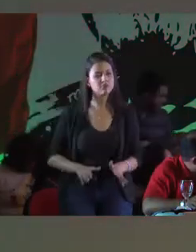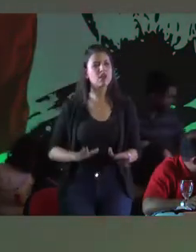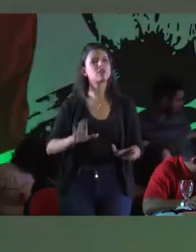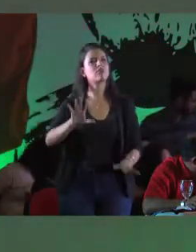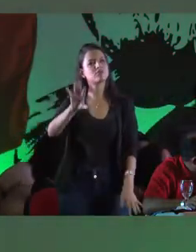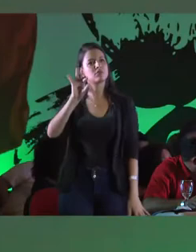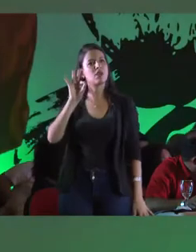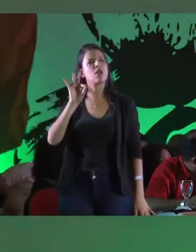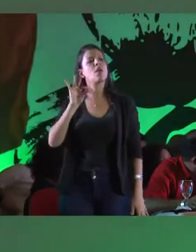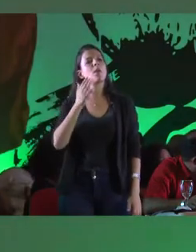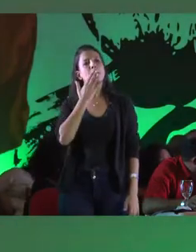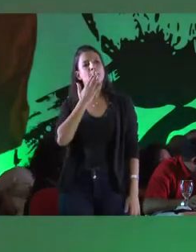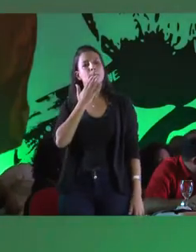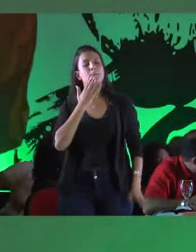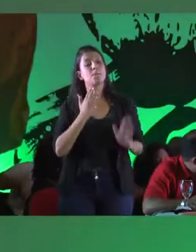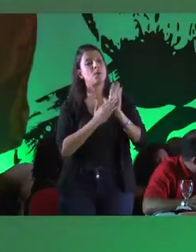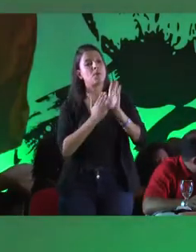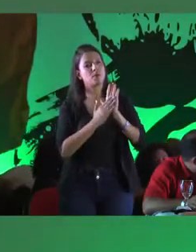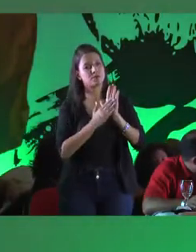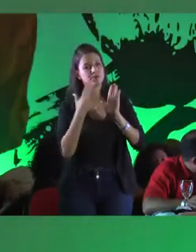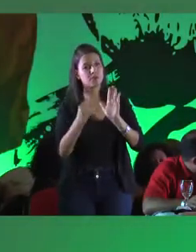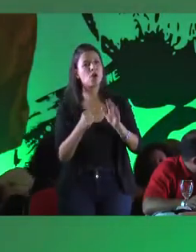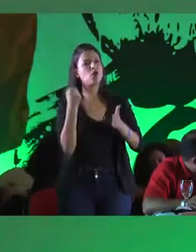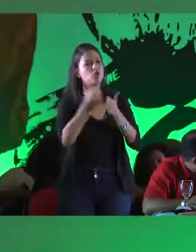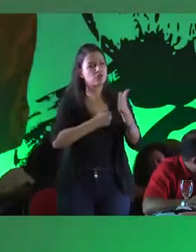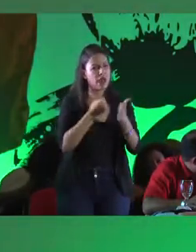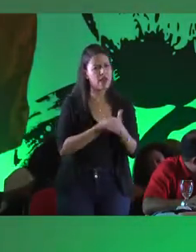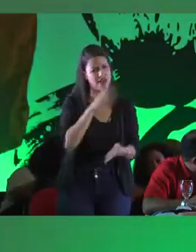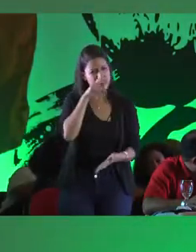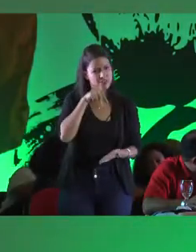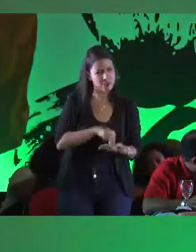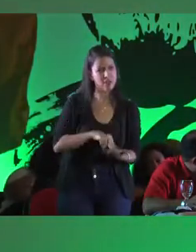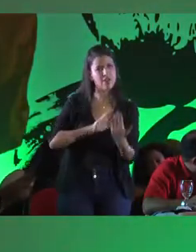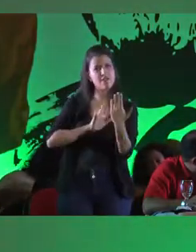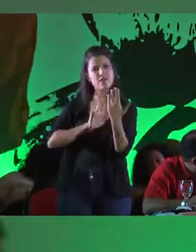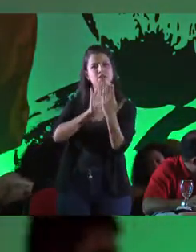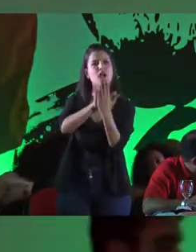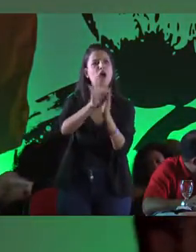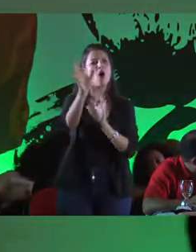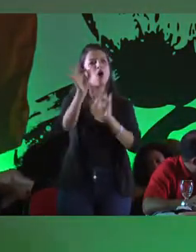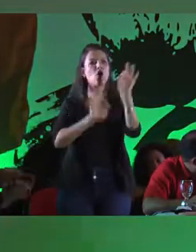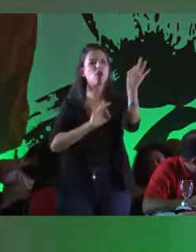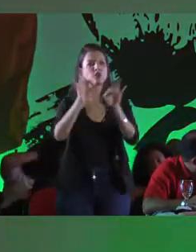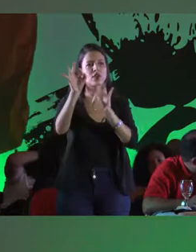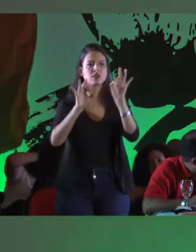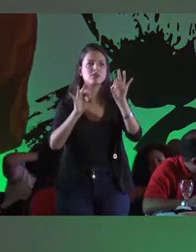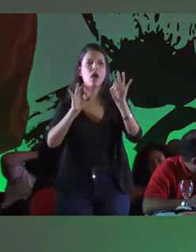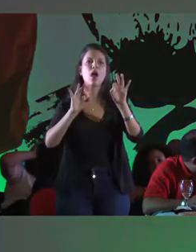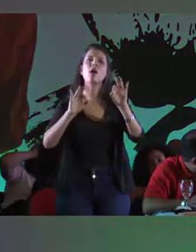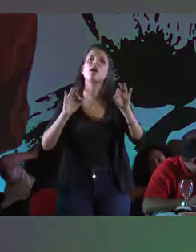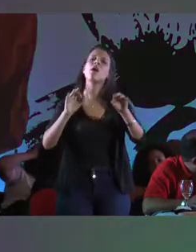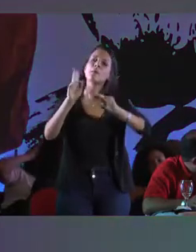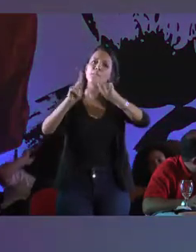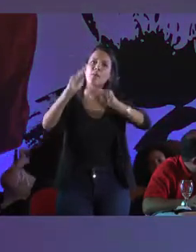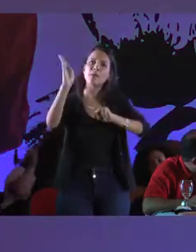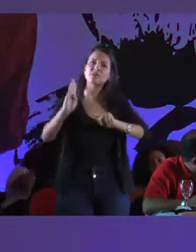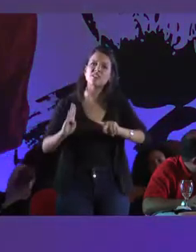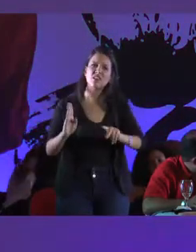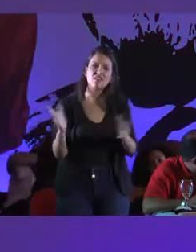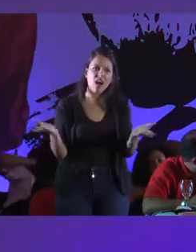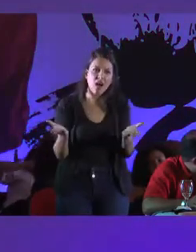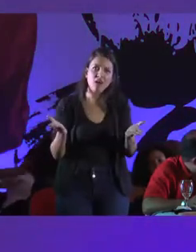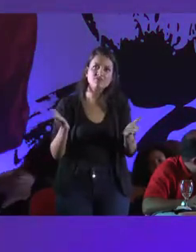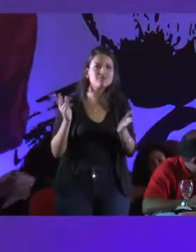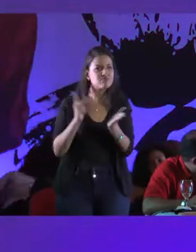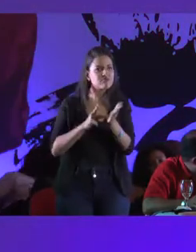Lutar, resistir, enfrentar, organizar para mudar a realidade do povo brasileiro.